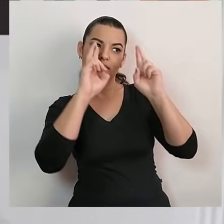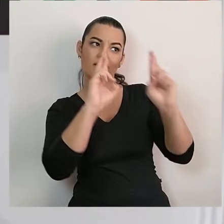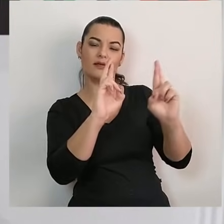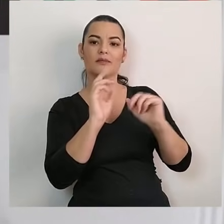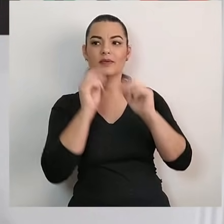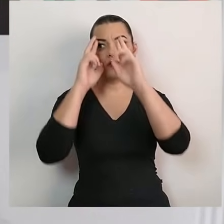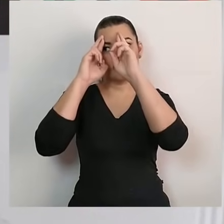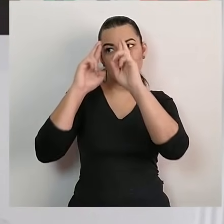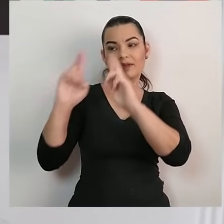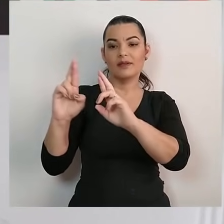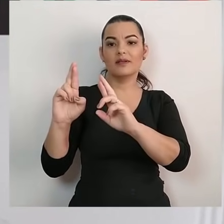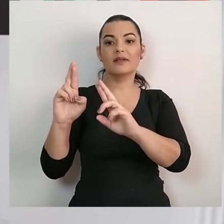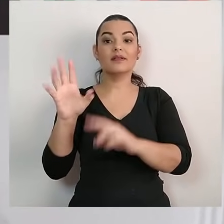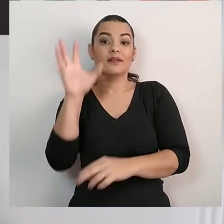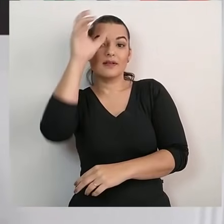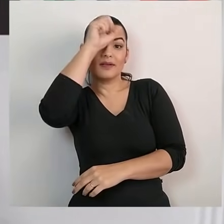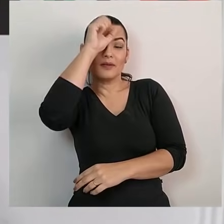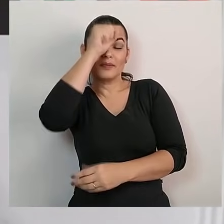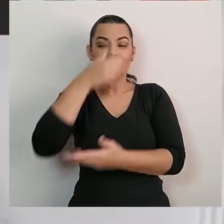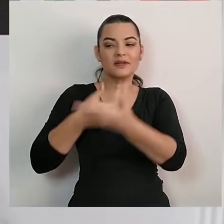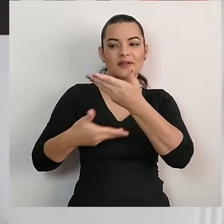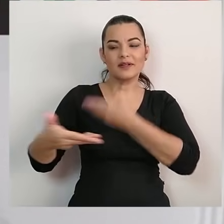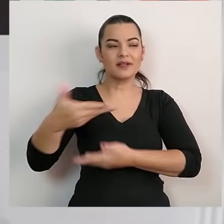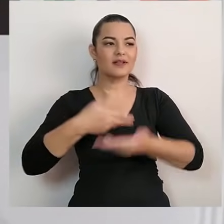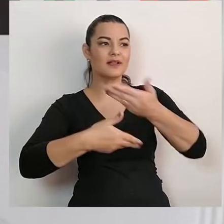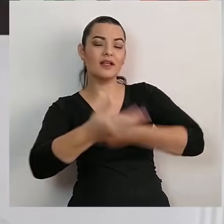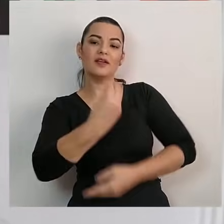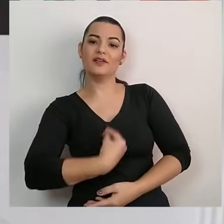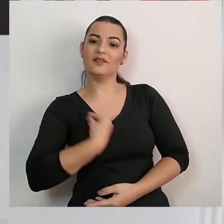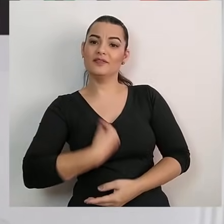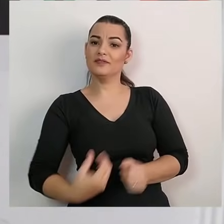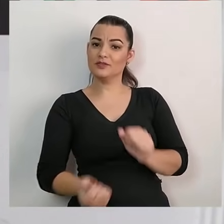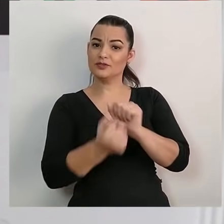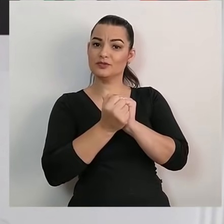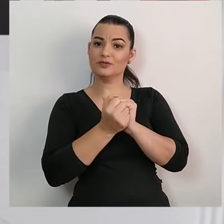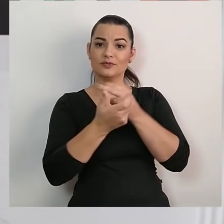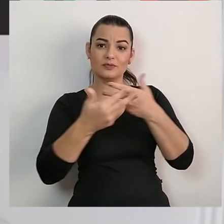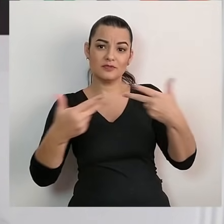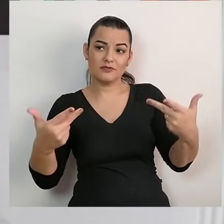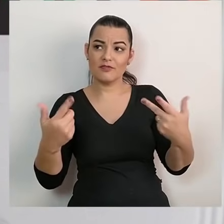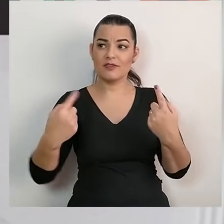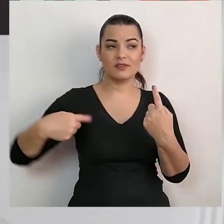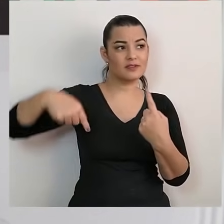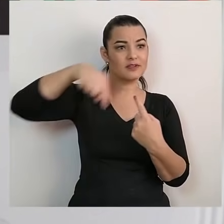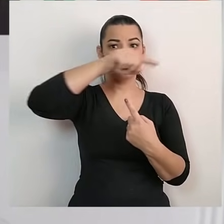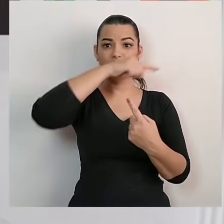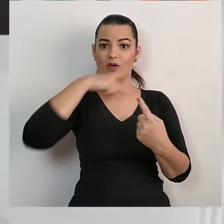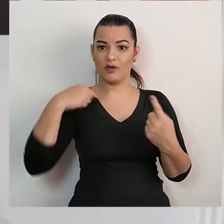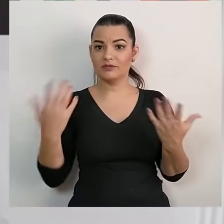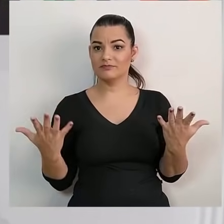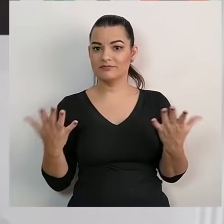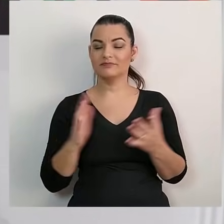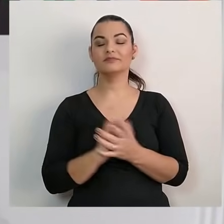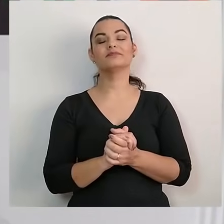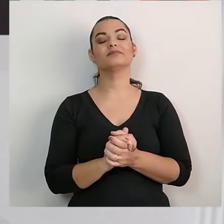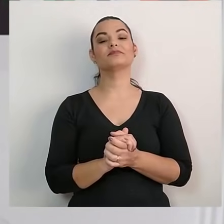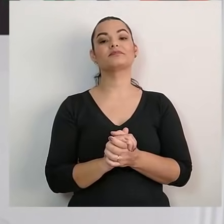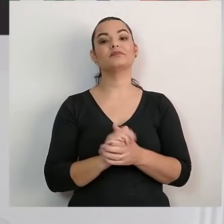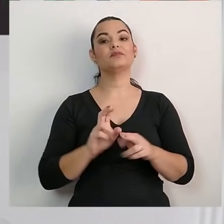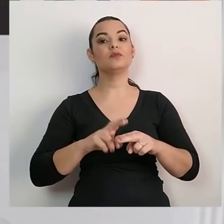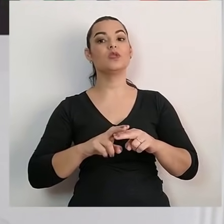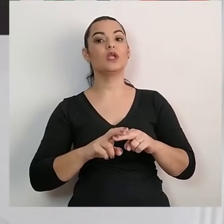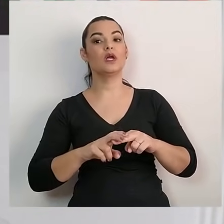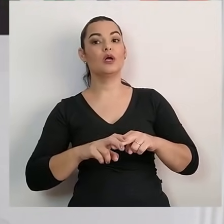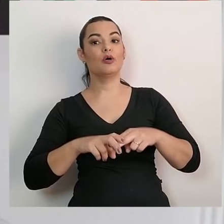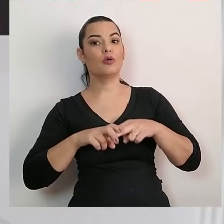e aprendermos a conviver aí com tudo que está à nossa volta. Para que nós possamos